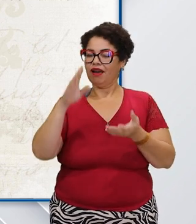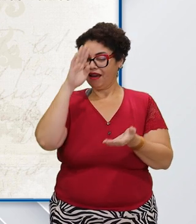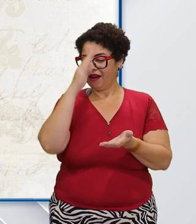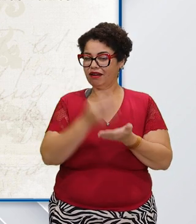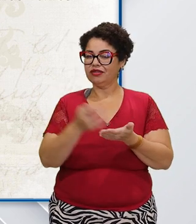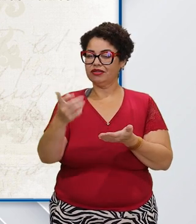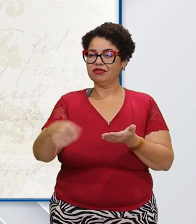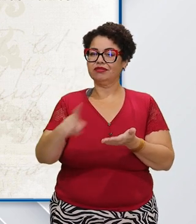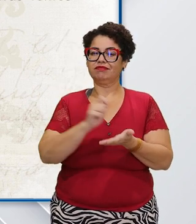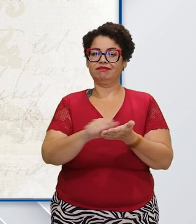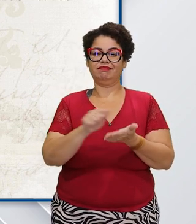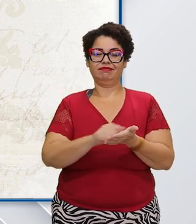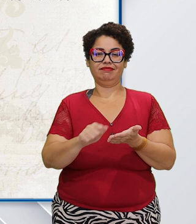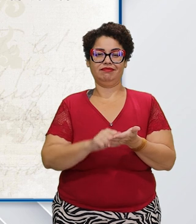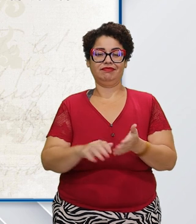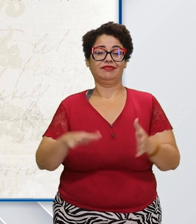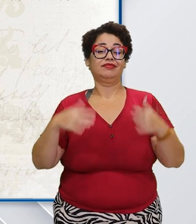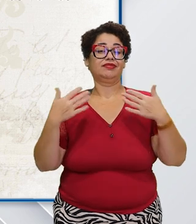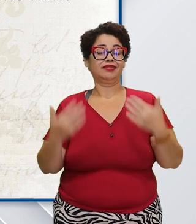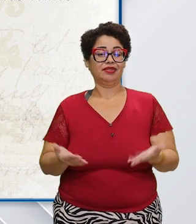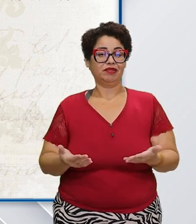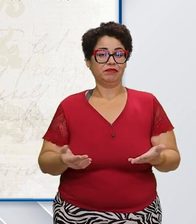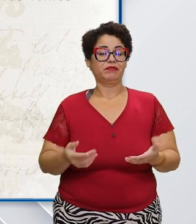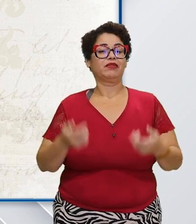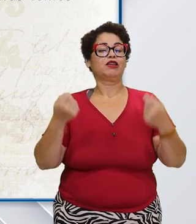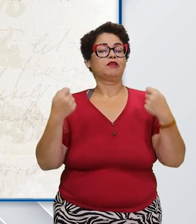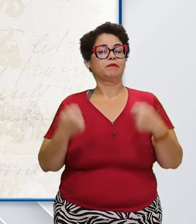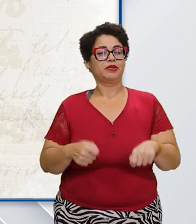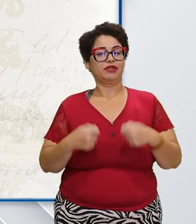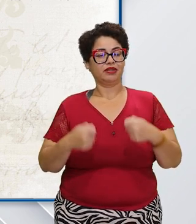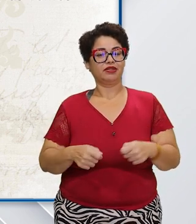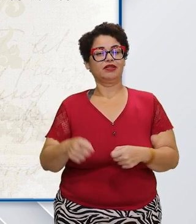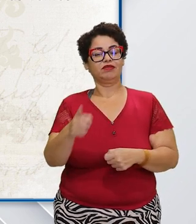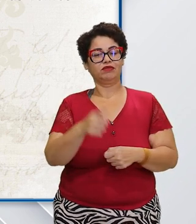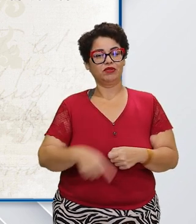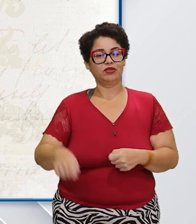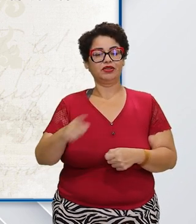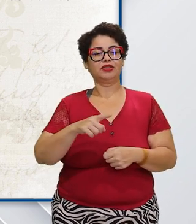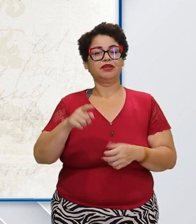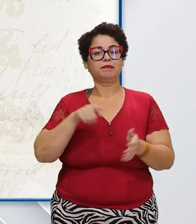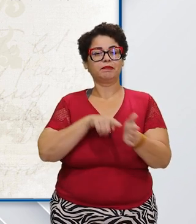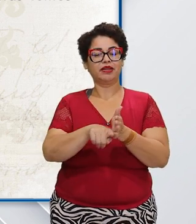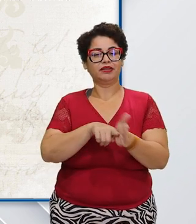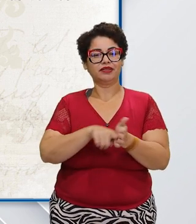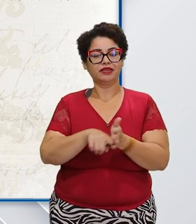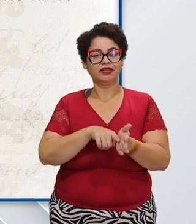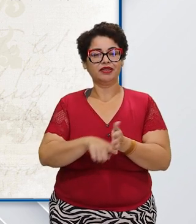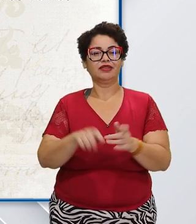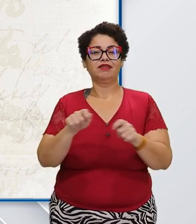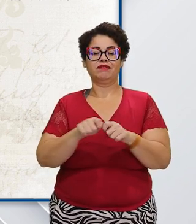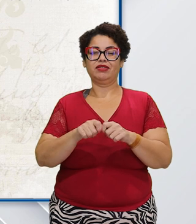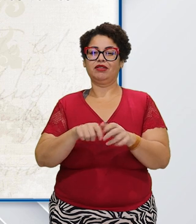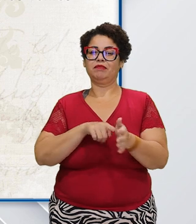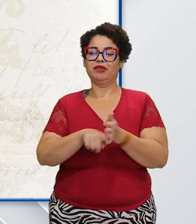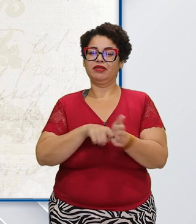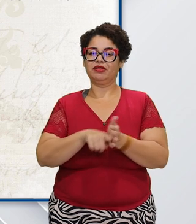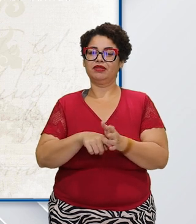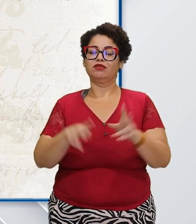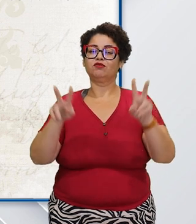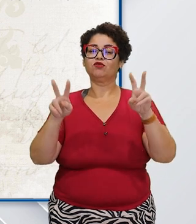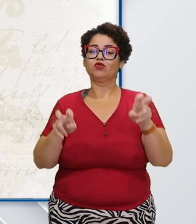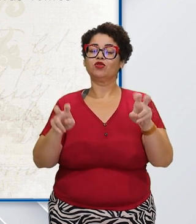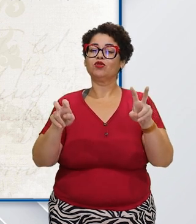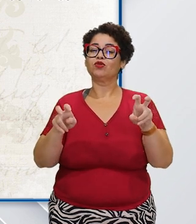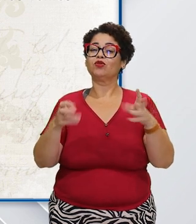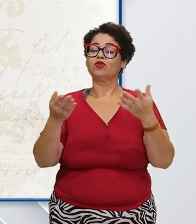texto convincente então é necessário que você pesquise faça uma